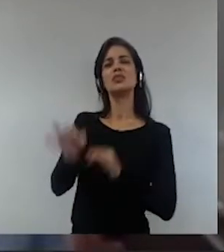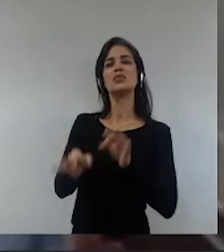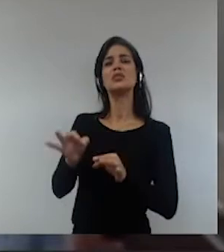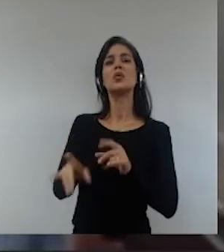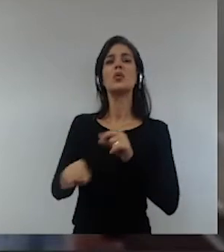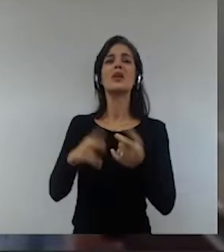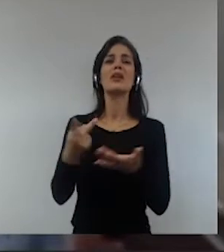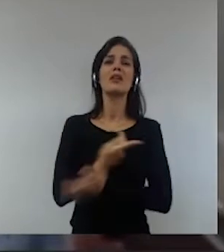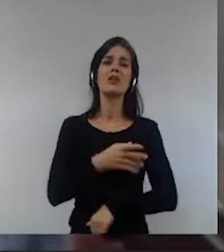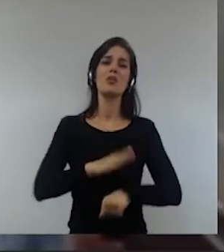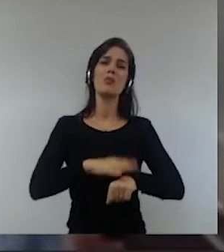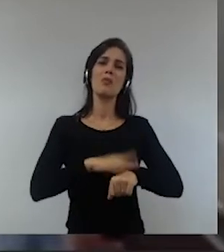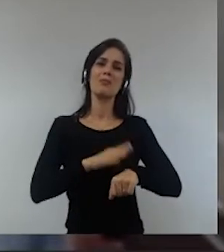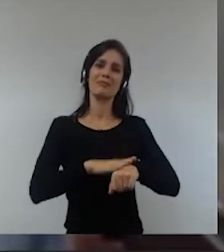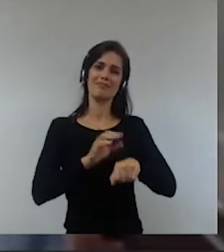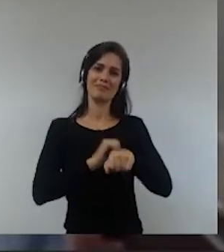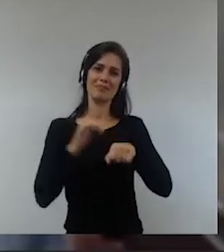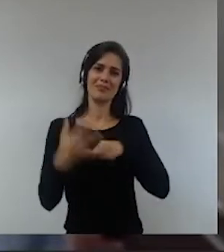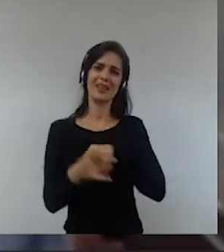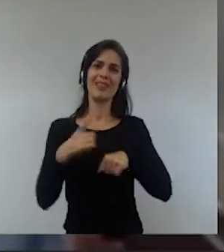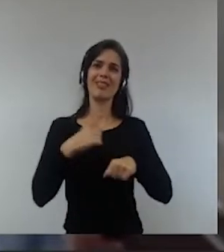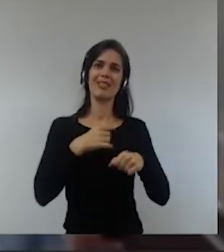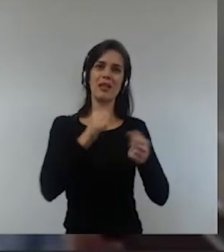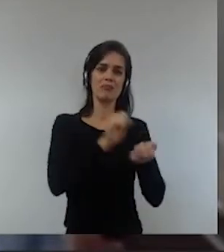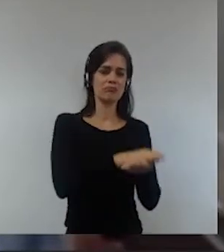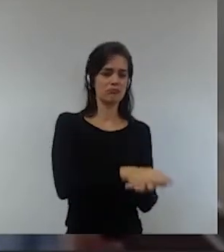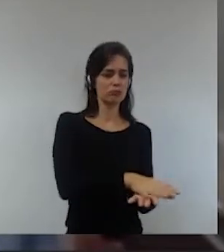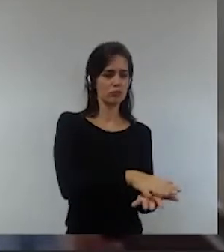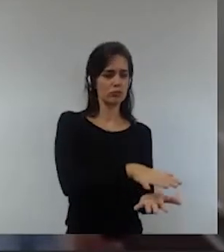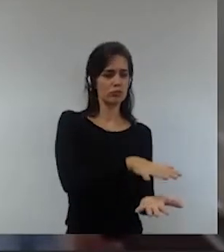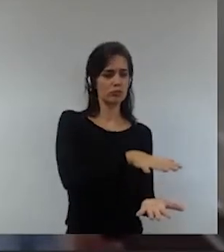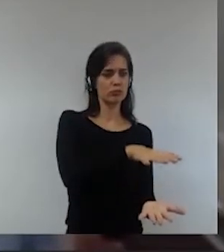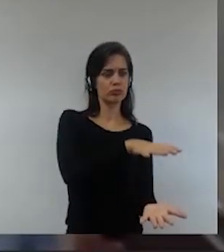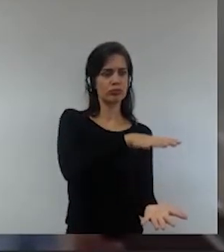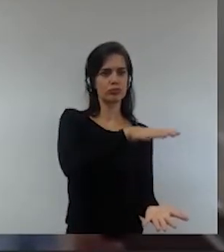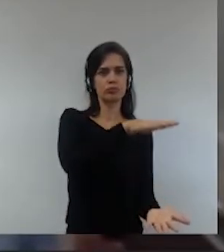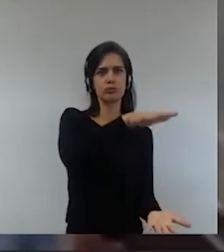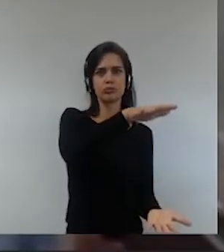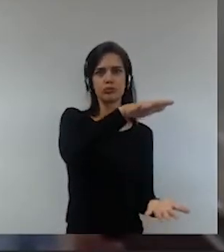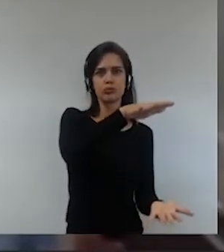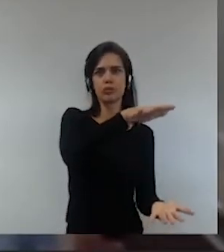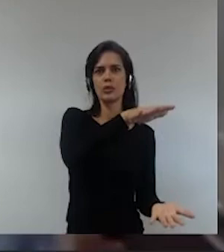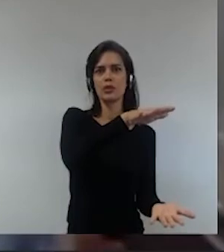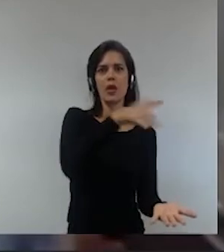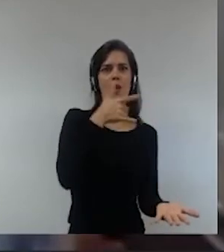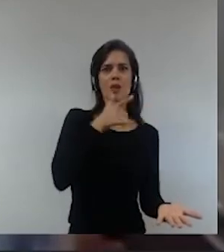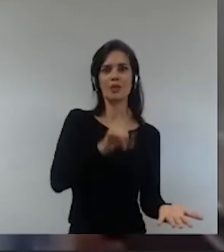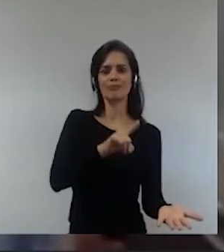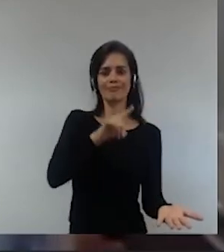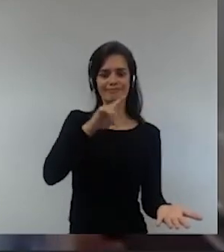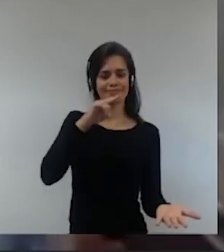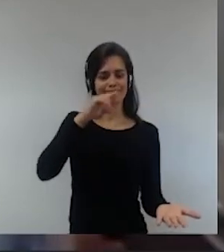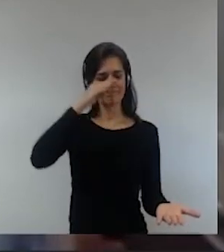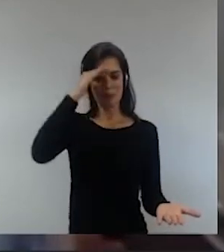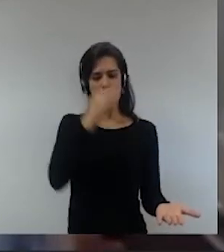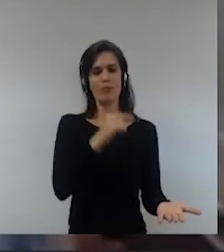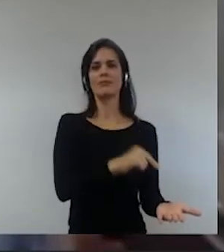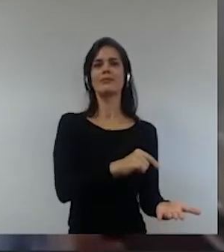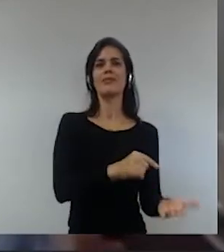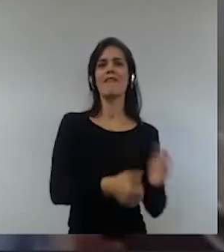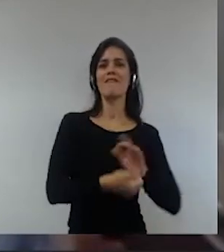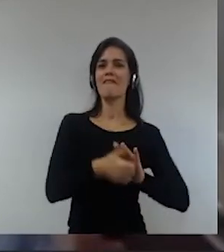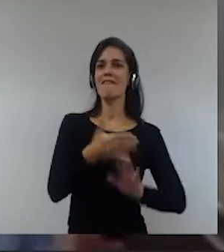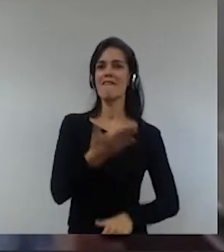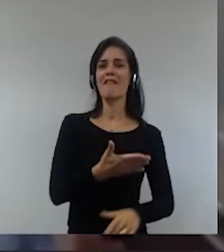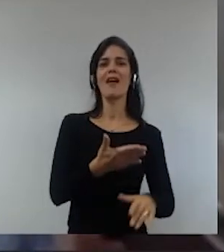em virtude do atraso e do acúmulo no cumprimento dos mandados judiciais. Em inúmeros tribunais do país,